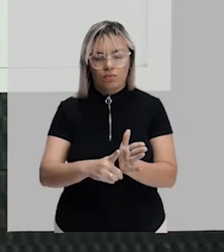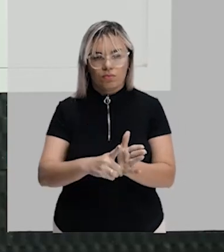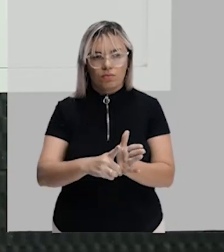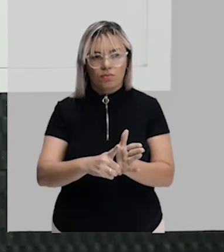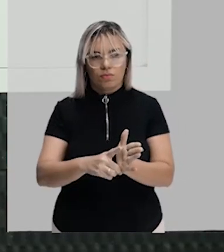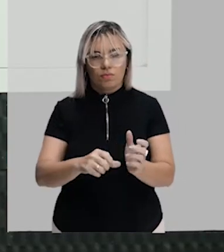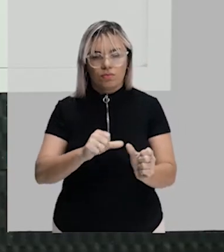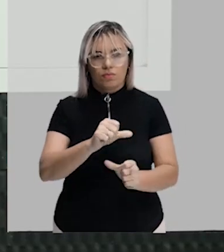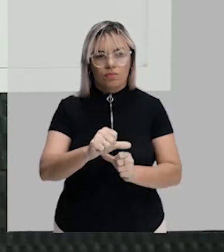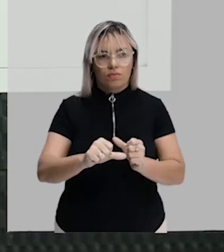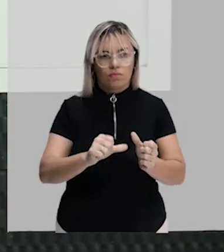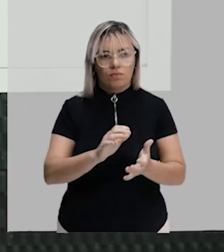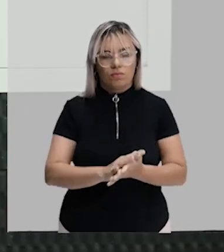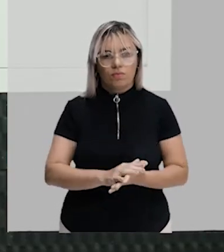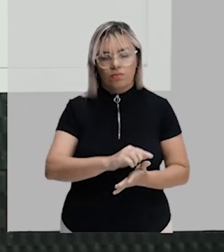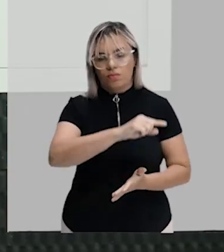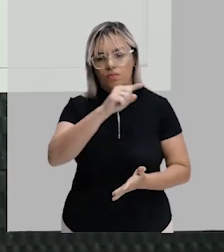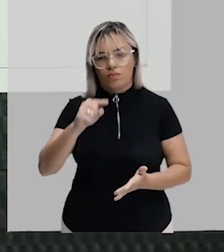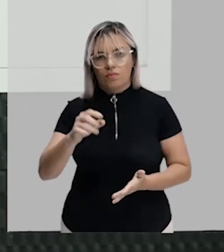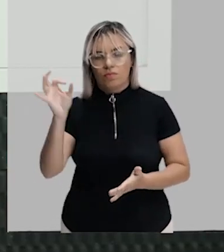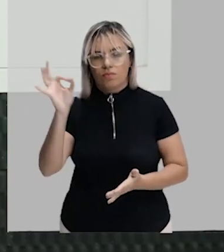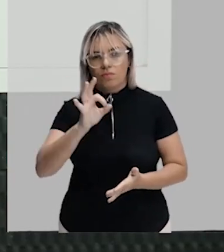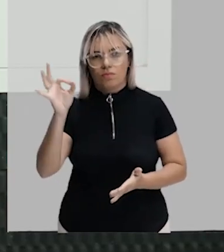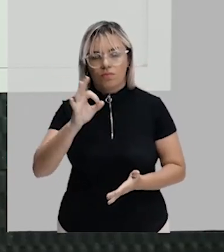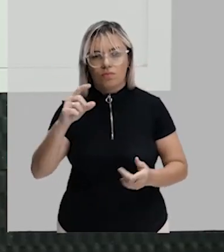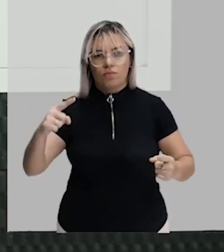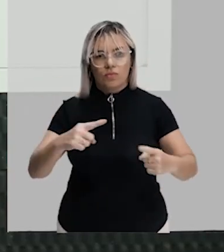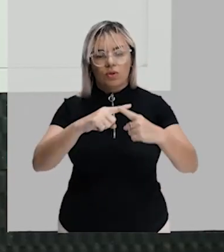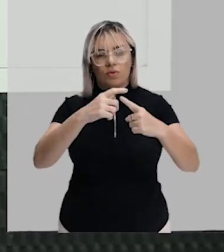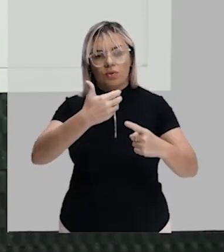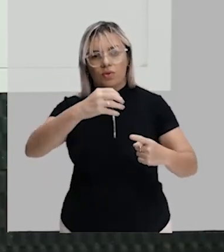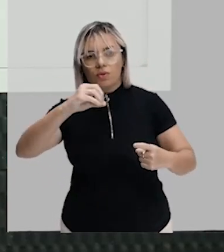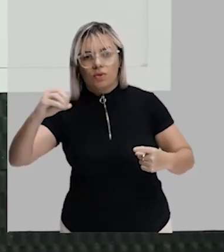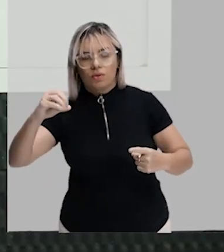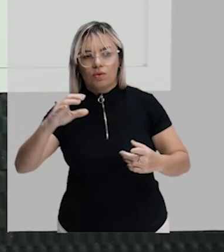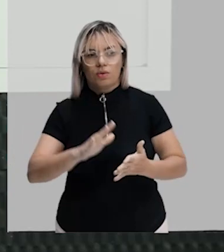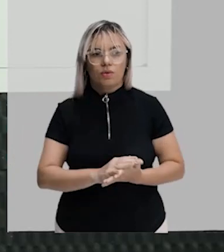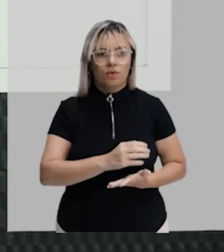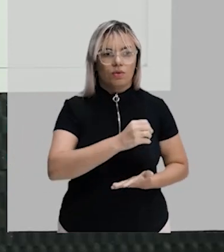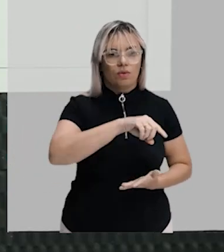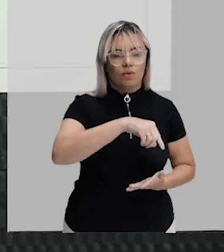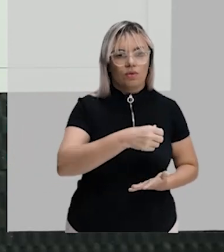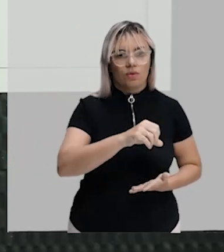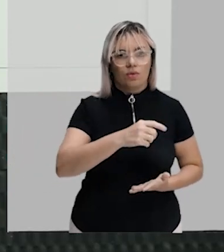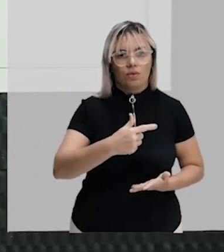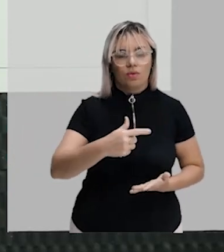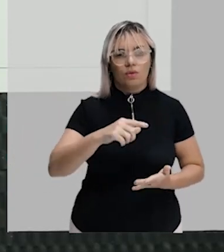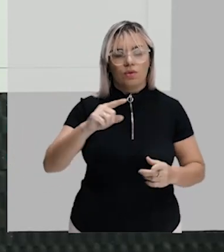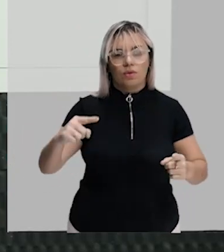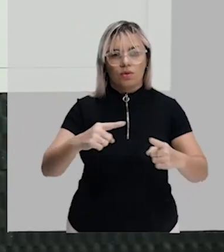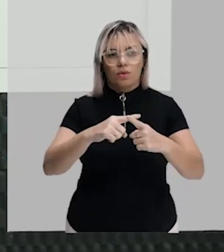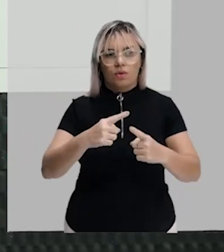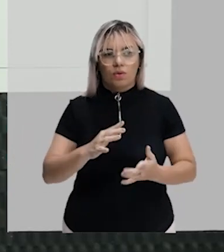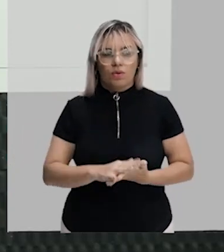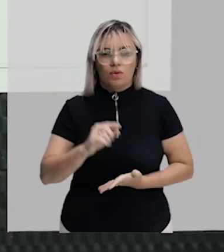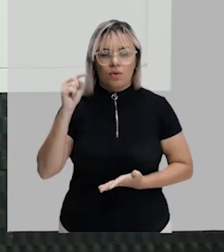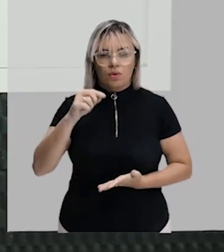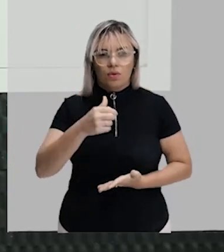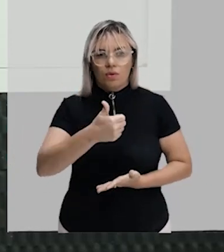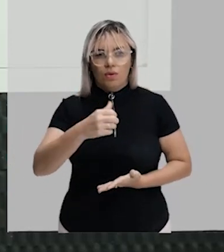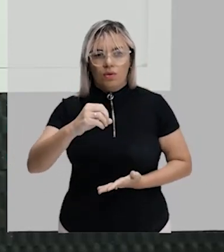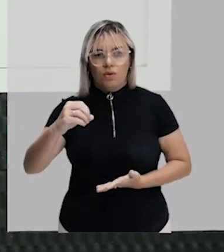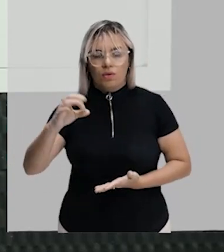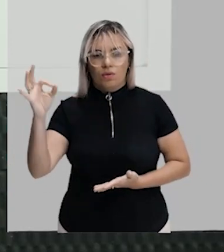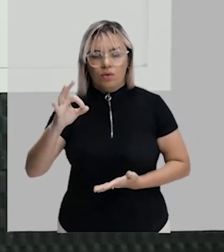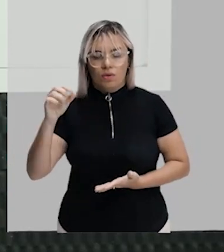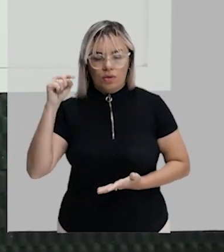basta eu transformar 0,92 em porcentagem, que é multiplicar por 100. 0,92 vezes 100 dá 92%. Ora, se